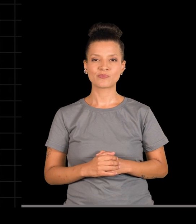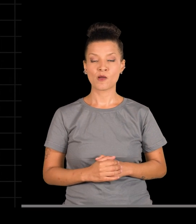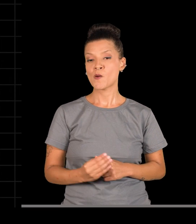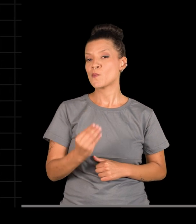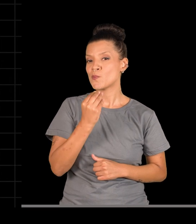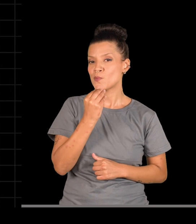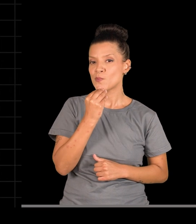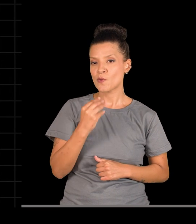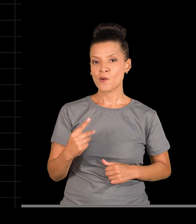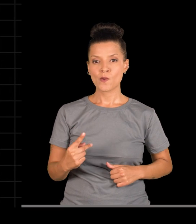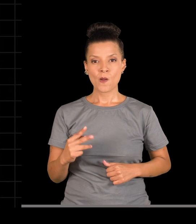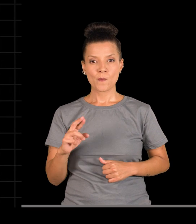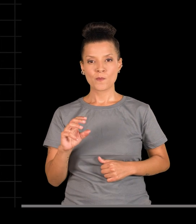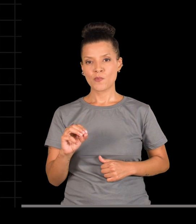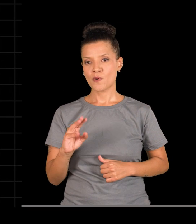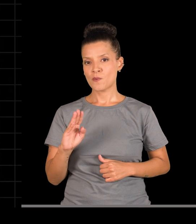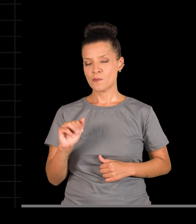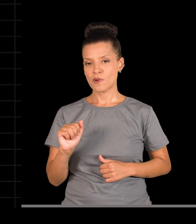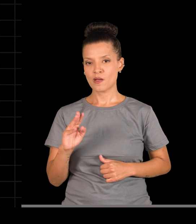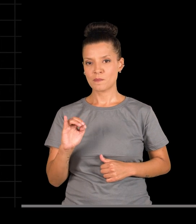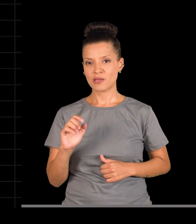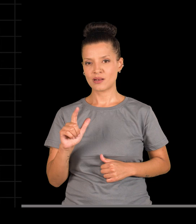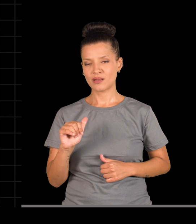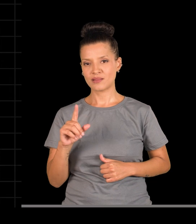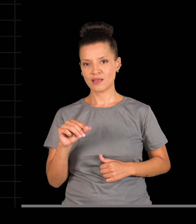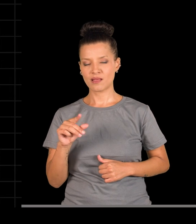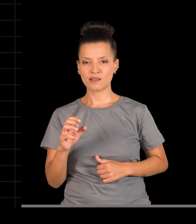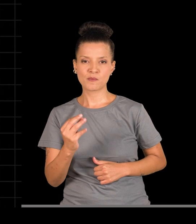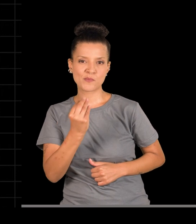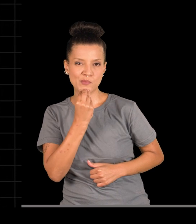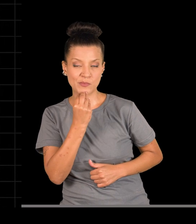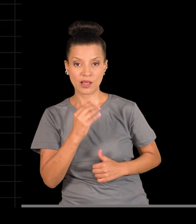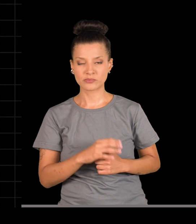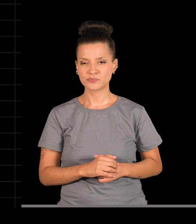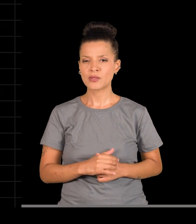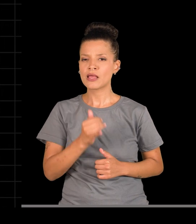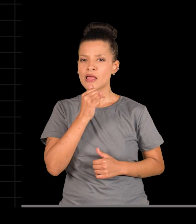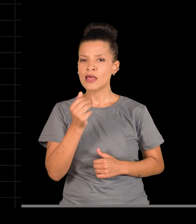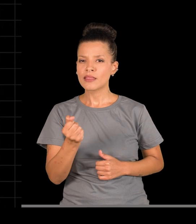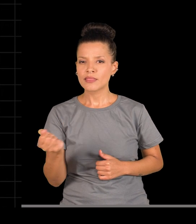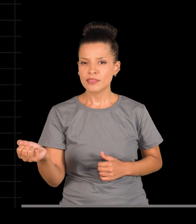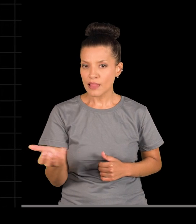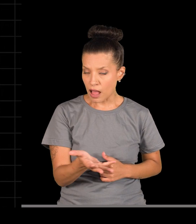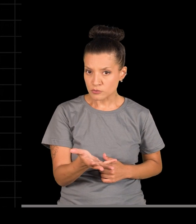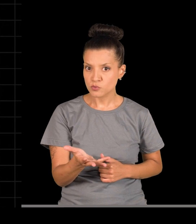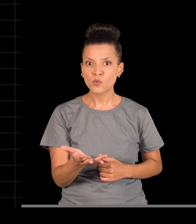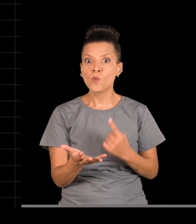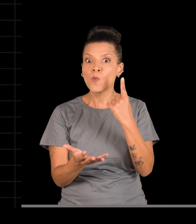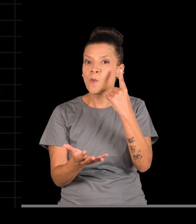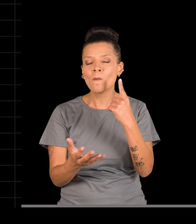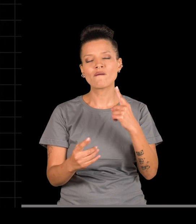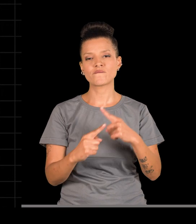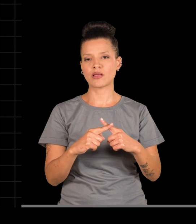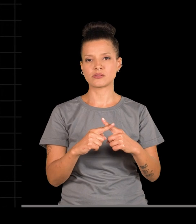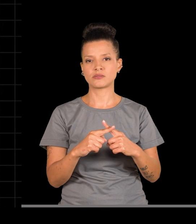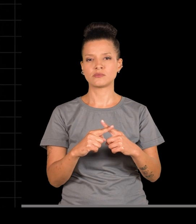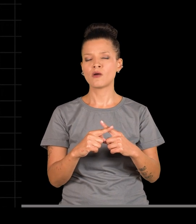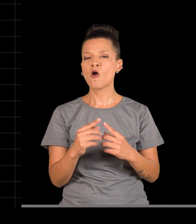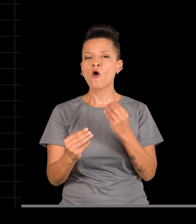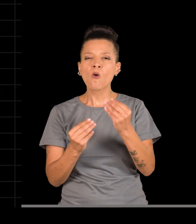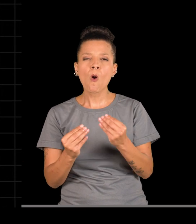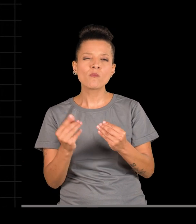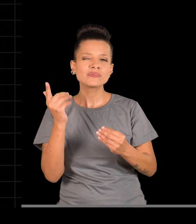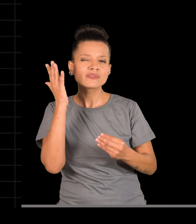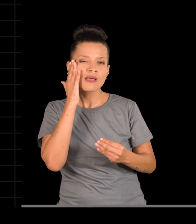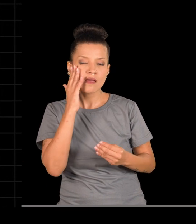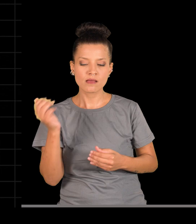a fração como probabilidade. Olha aí, então um exemplo bem facilzinho aqui. Ó. Se eu jogar um dado uma única vez, qual é a probabilidade de sair